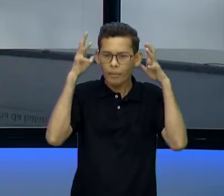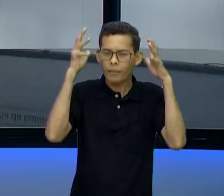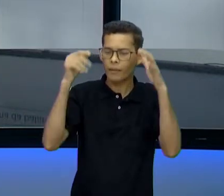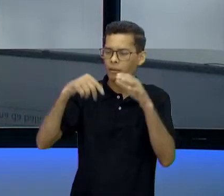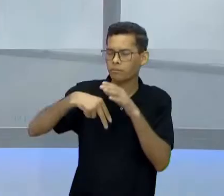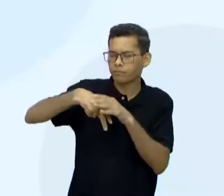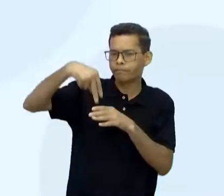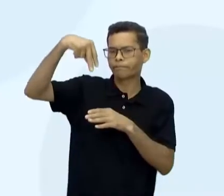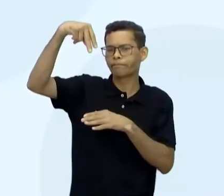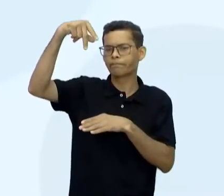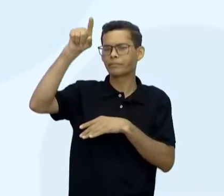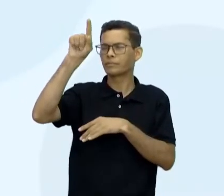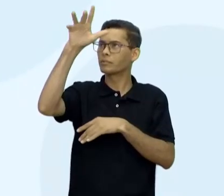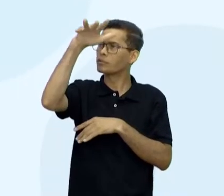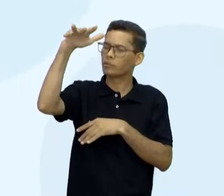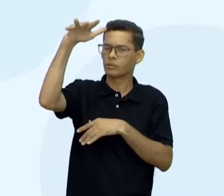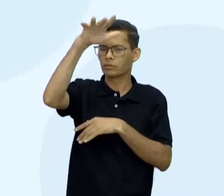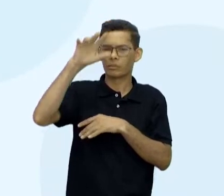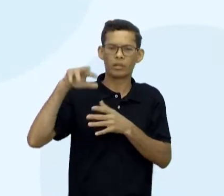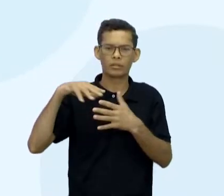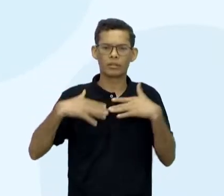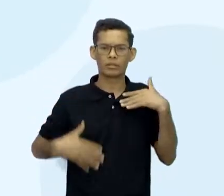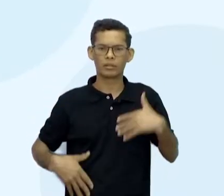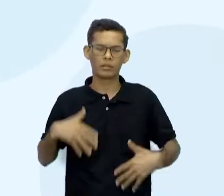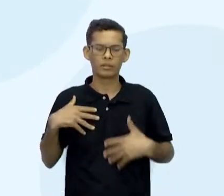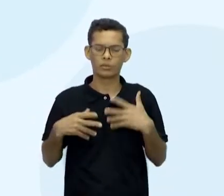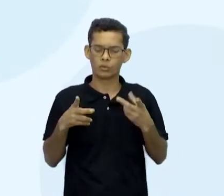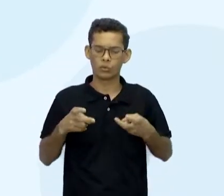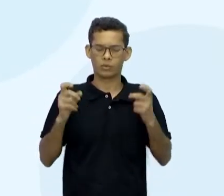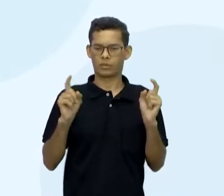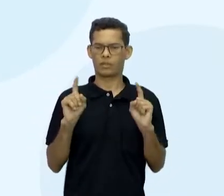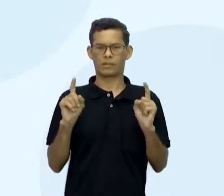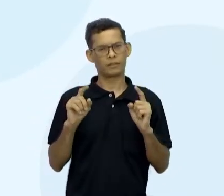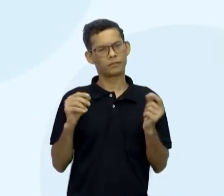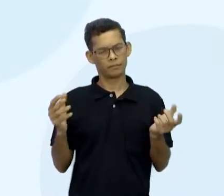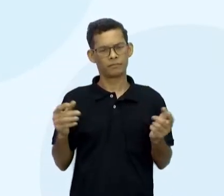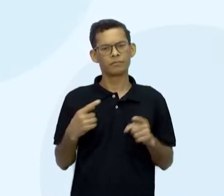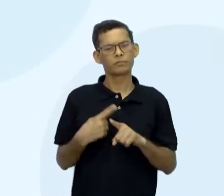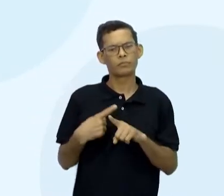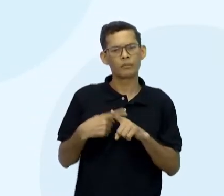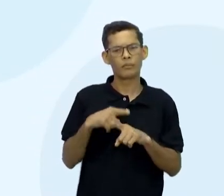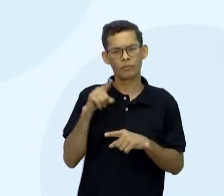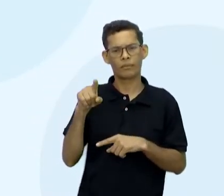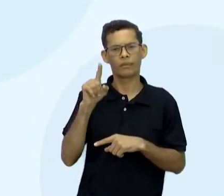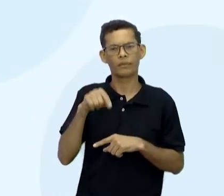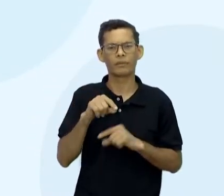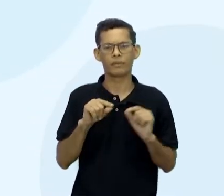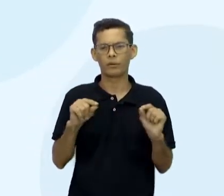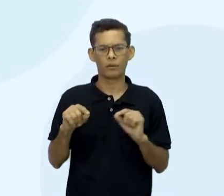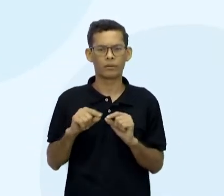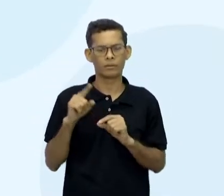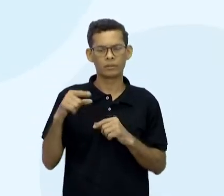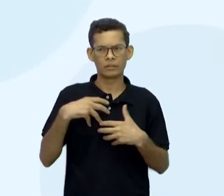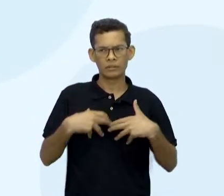de imponderabilidade. E o que eles fazem para... Por quê? Isso aí, ela falou assim, mas isso tem algum efeito fisiológico no corpo humano?